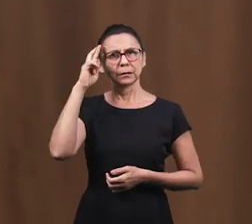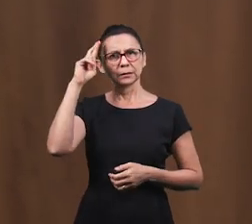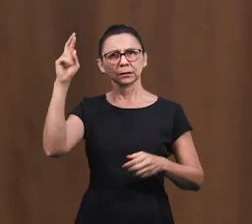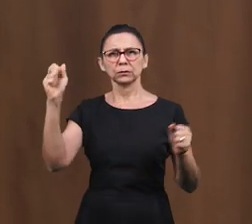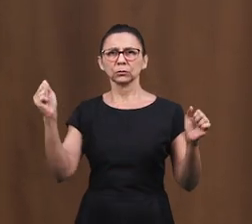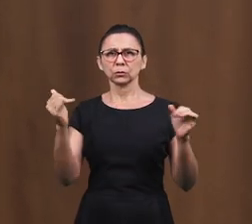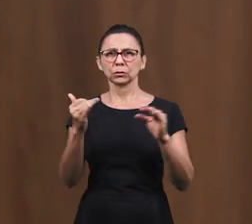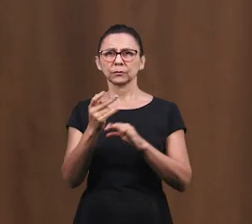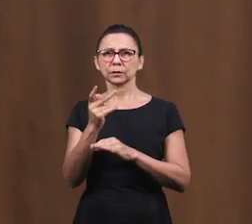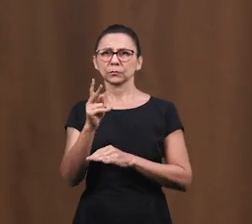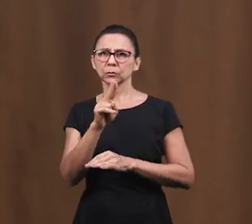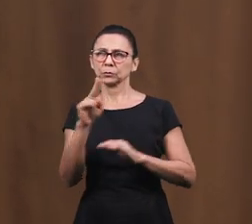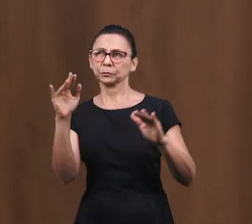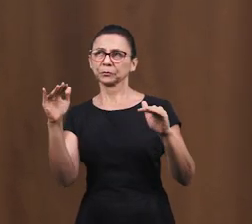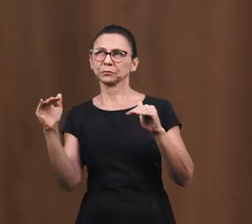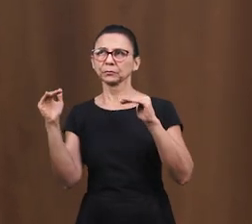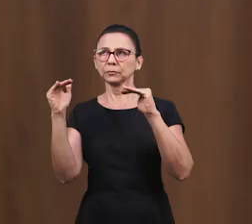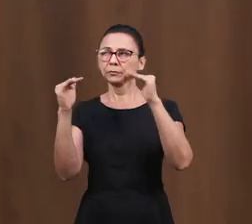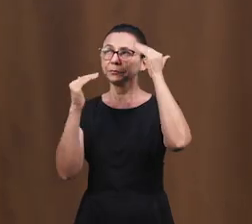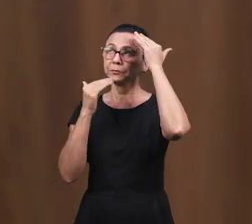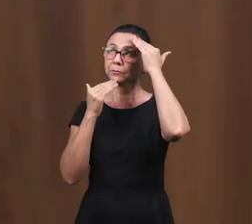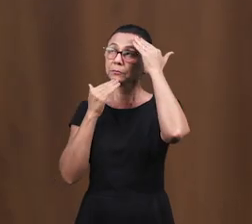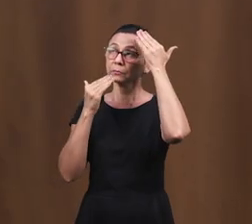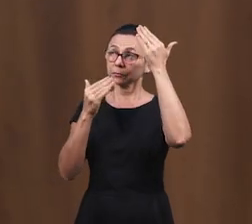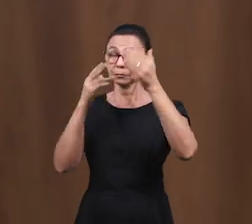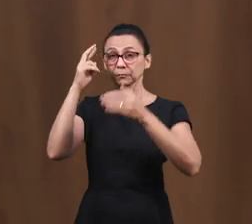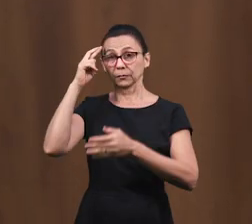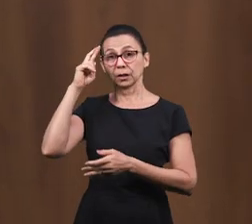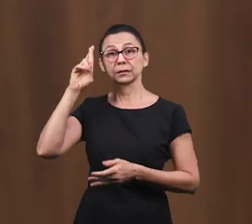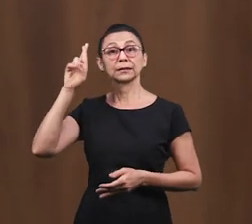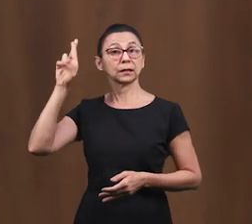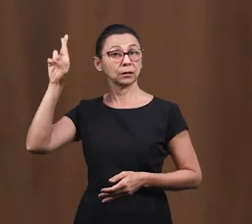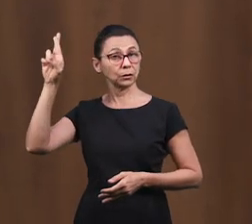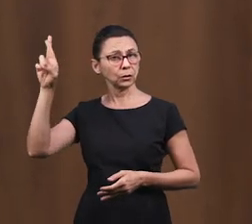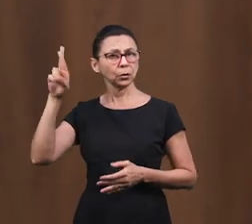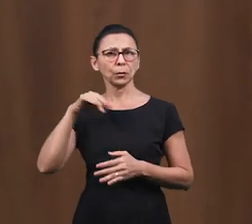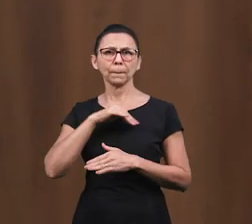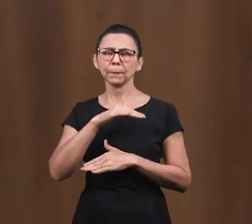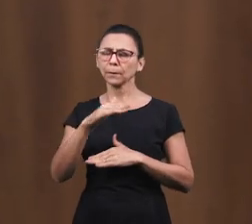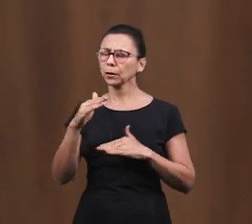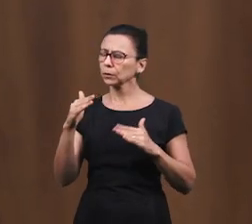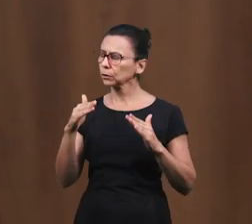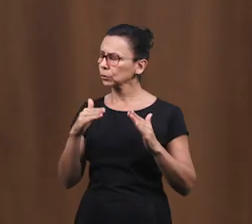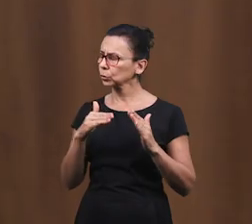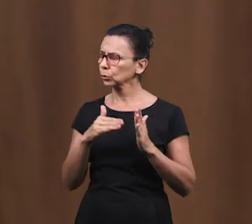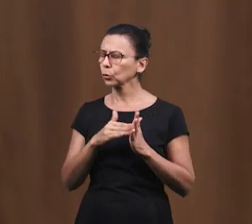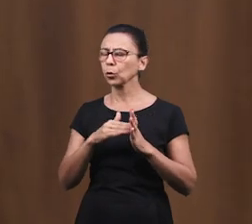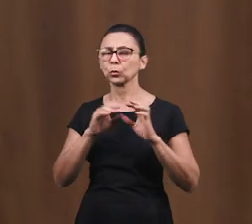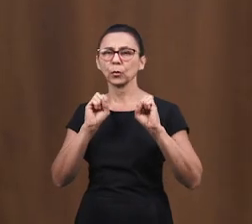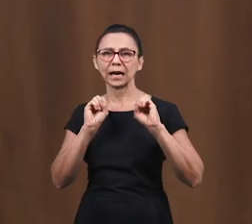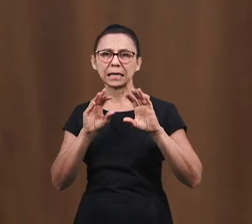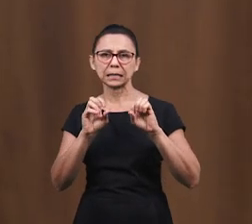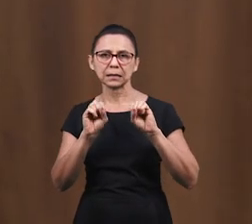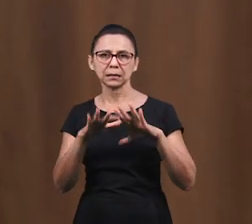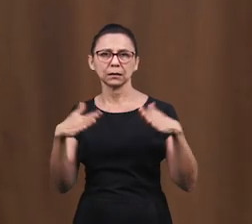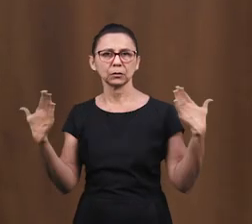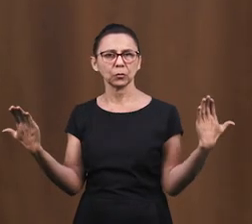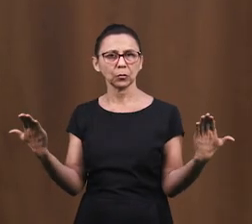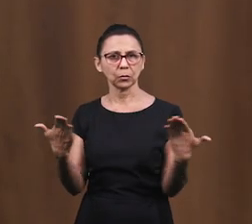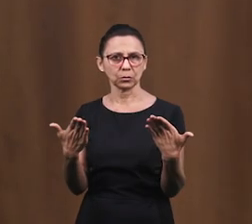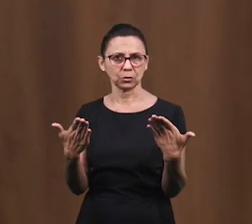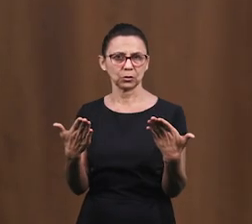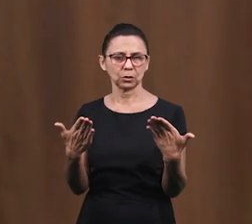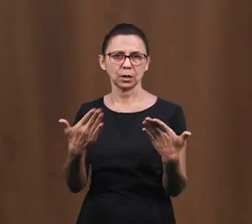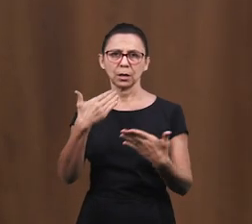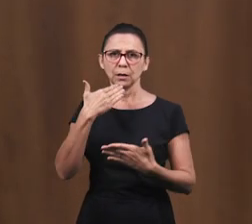Senhor, glorificamos ao Teu nome, nós bendizemos a Ti, ó Deus, por tudo o que o Senhor nos ensinou nesta